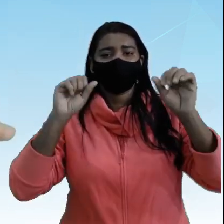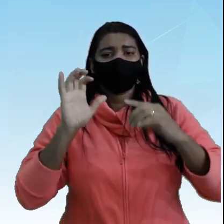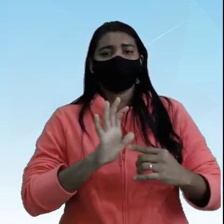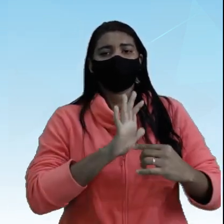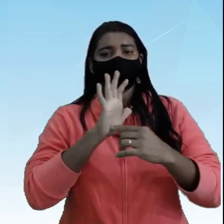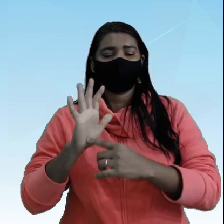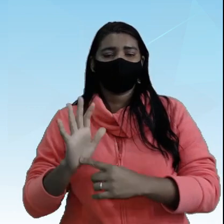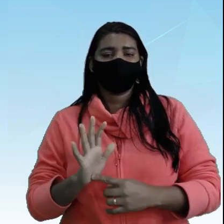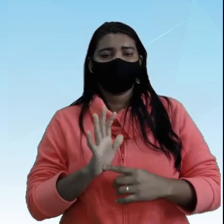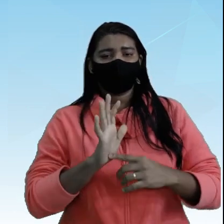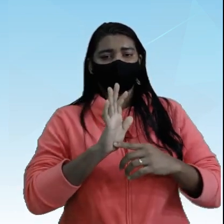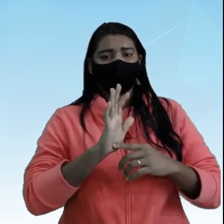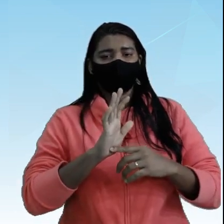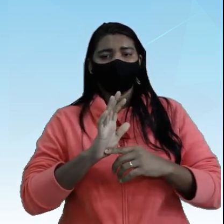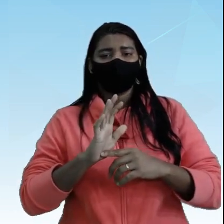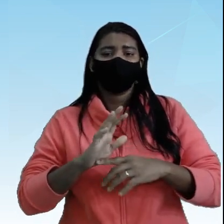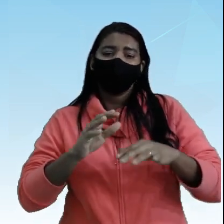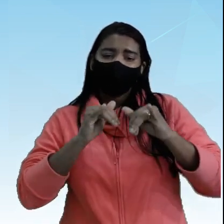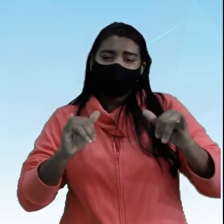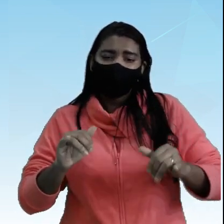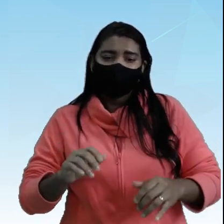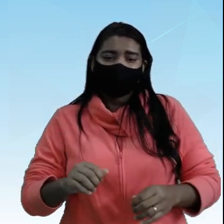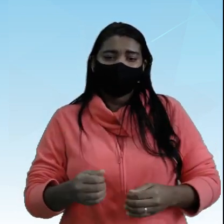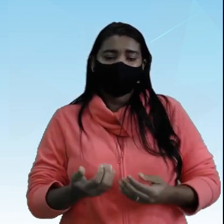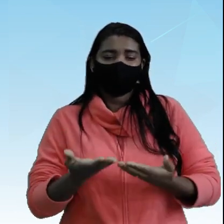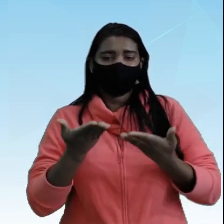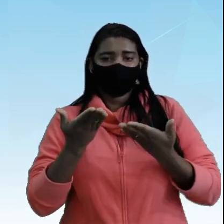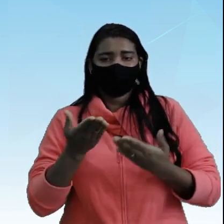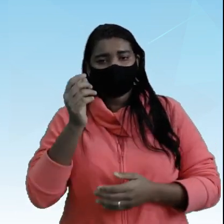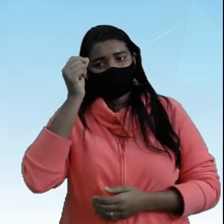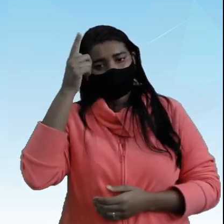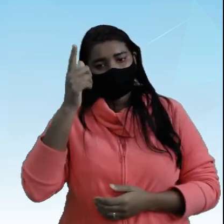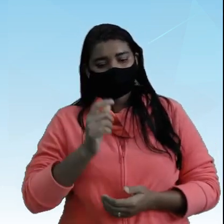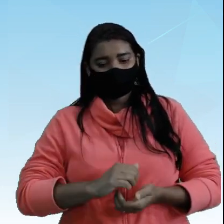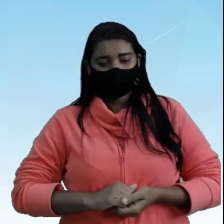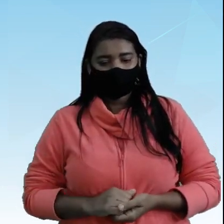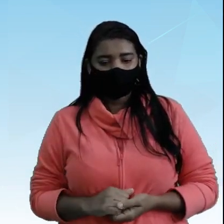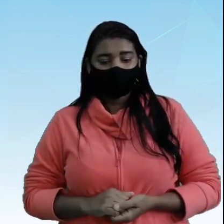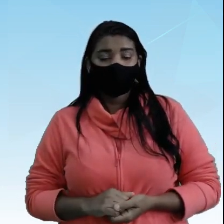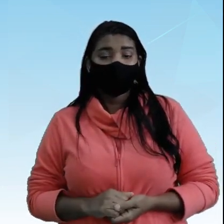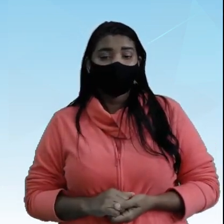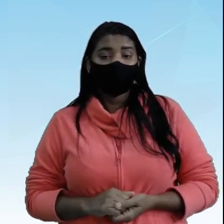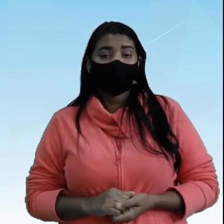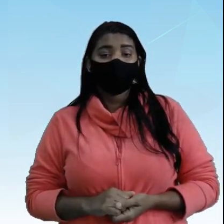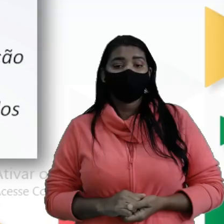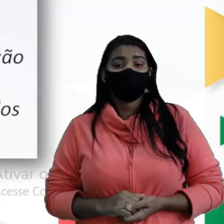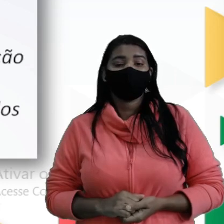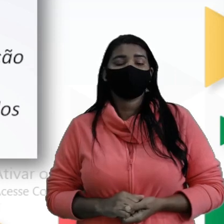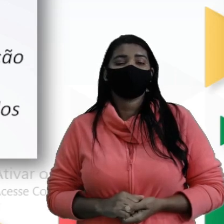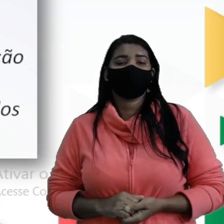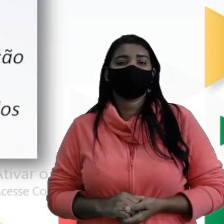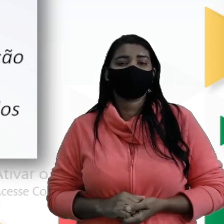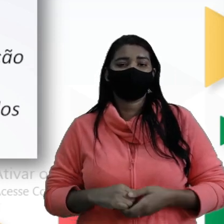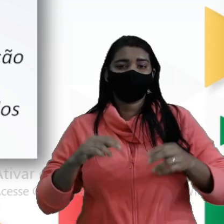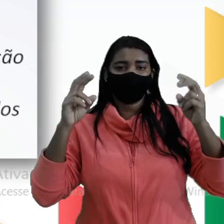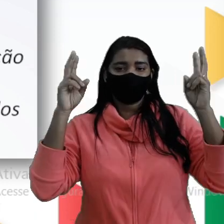campanha publicitária para reforçar aquela ideia. Então vamos adiante. Olha aí as aspas. Quando a gente